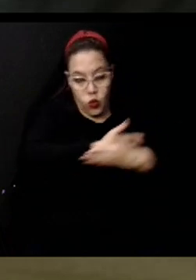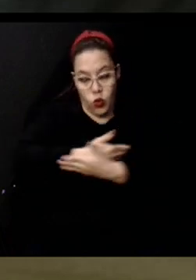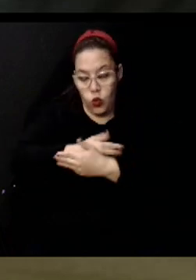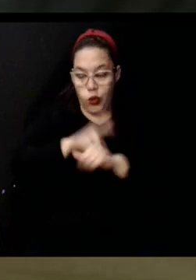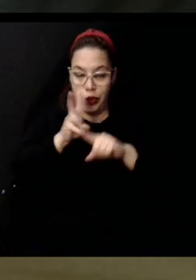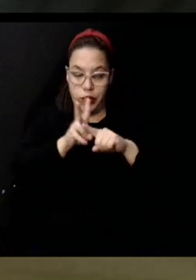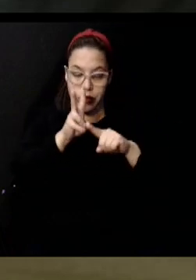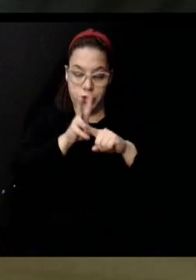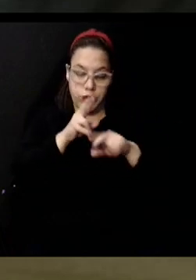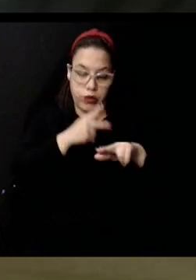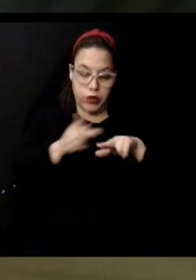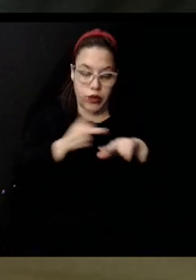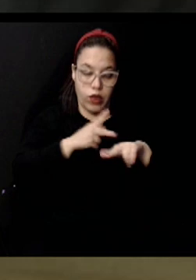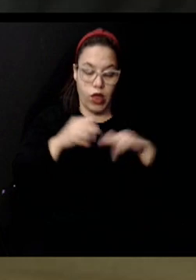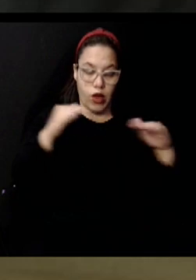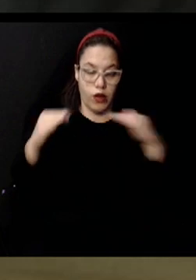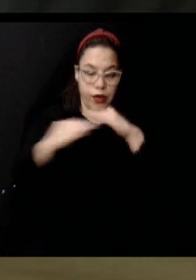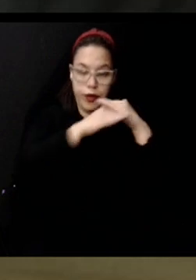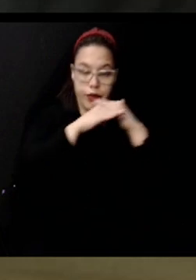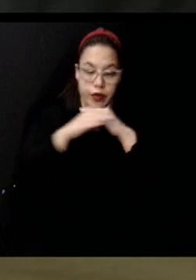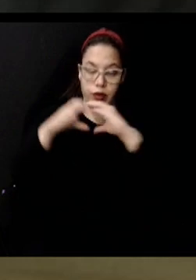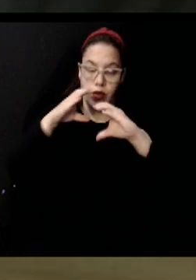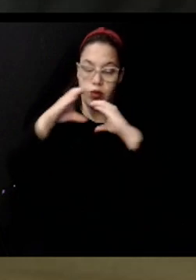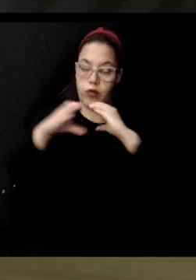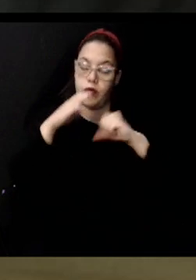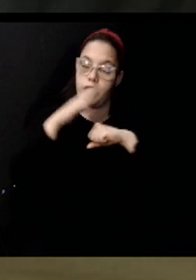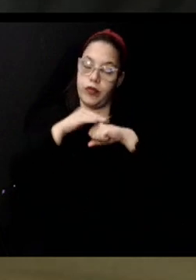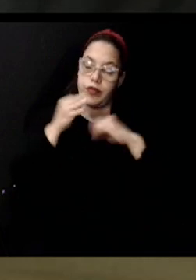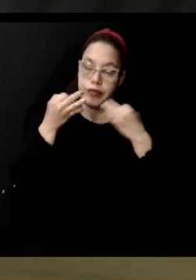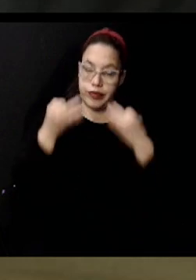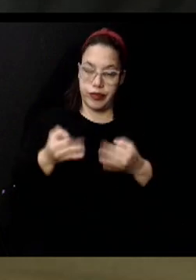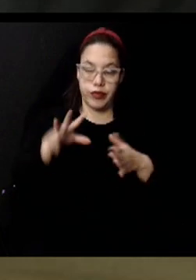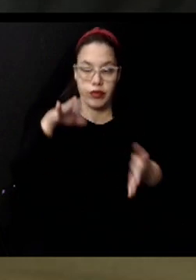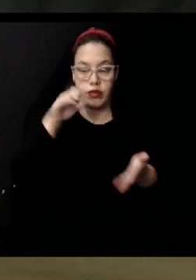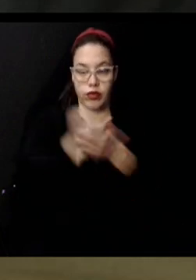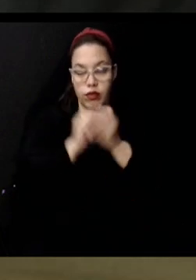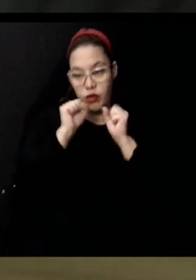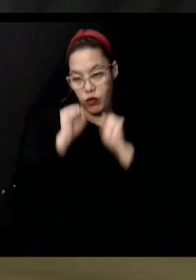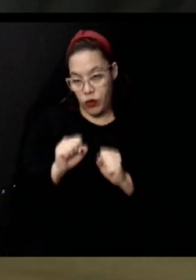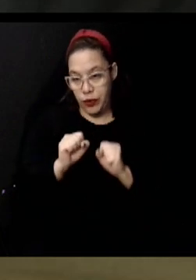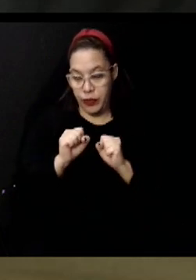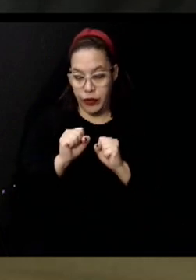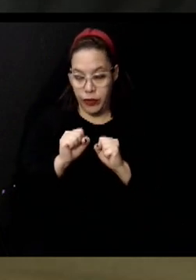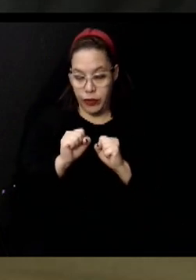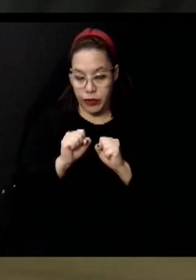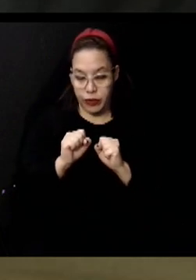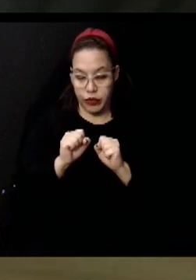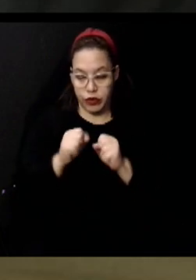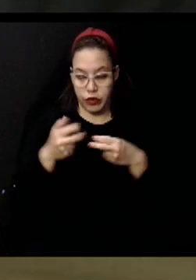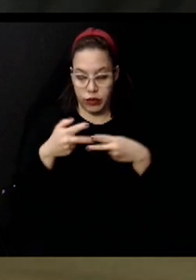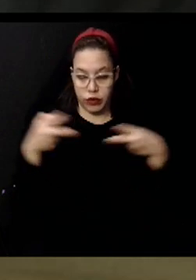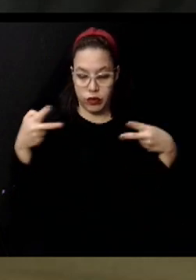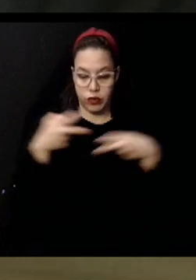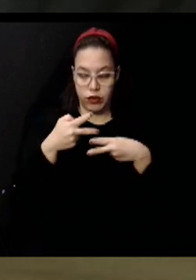e comunicação afetiva. As inscrições podem ser feitas pelo link